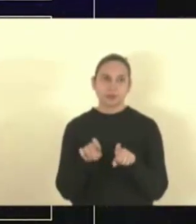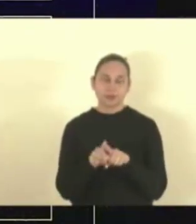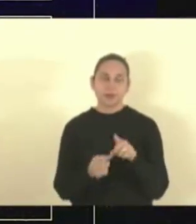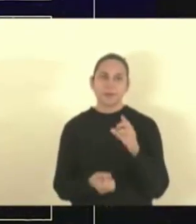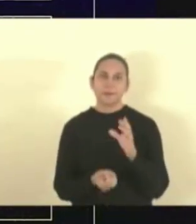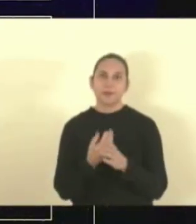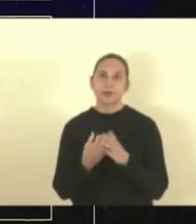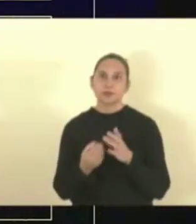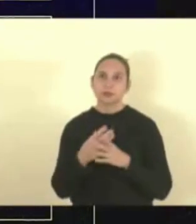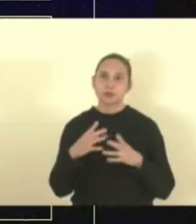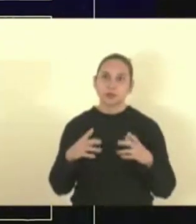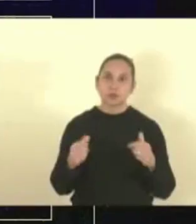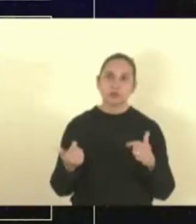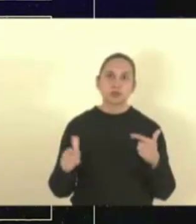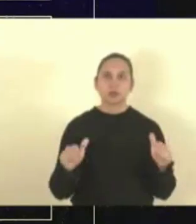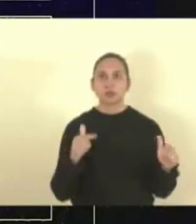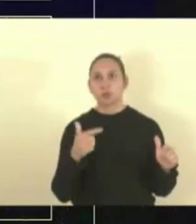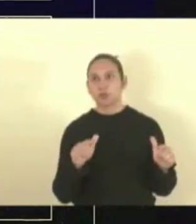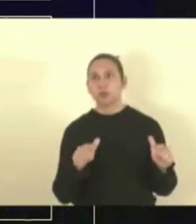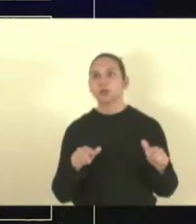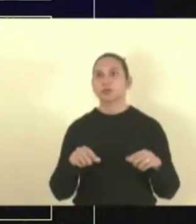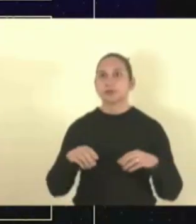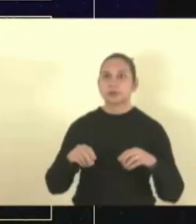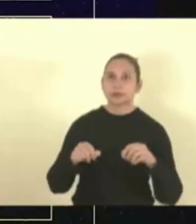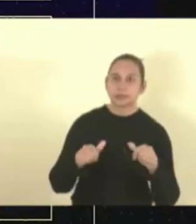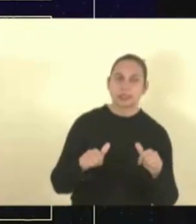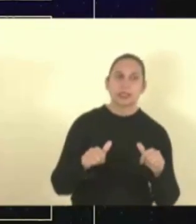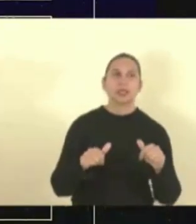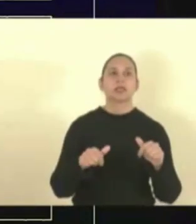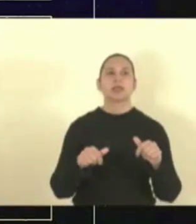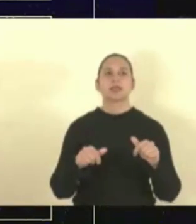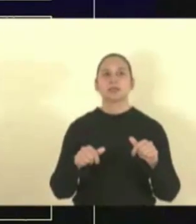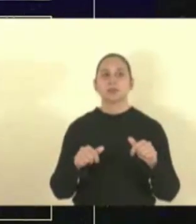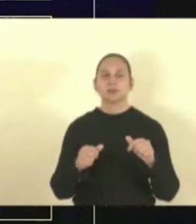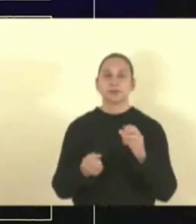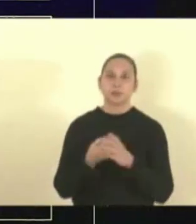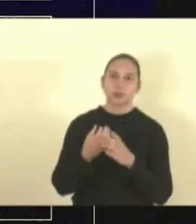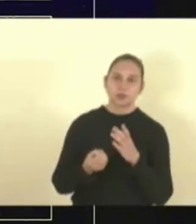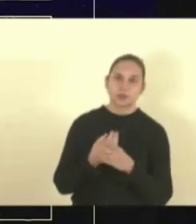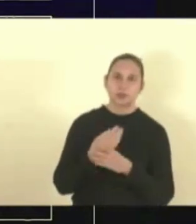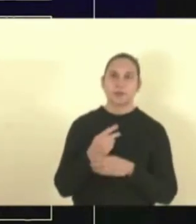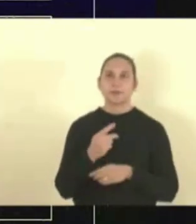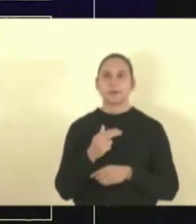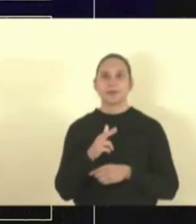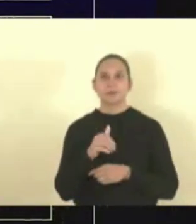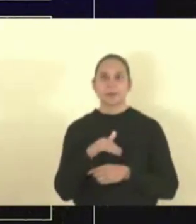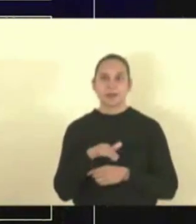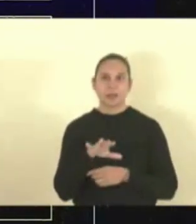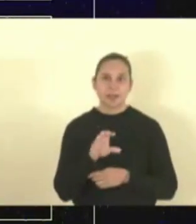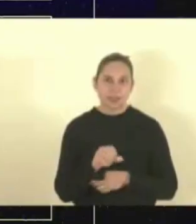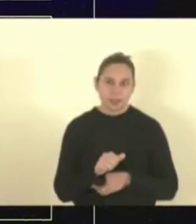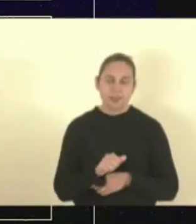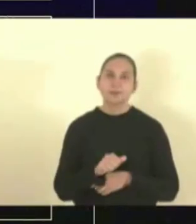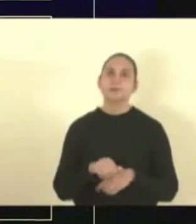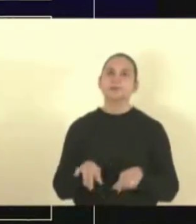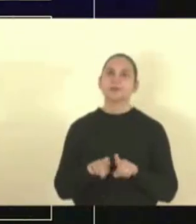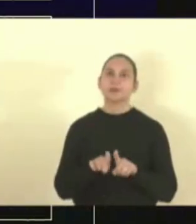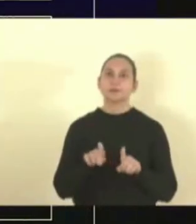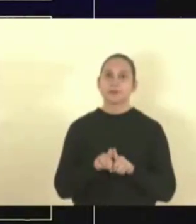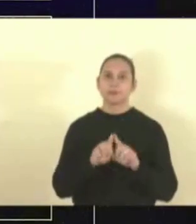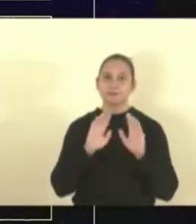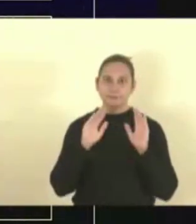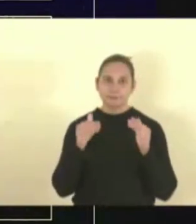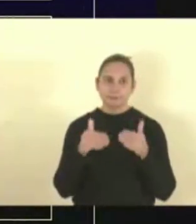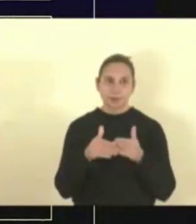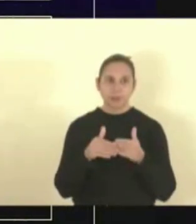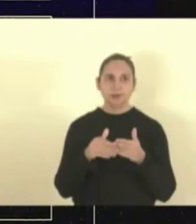todos os outros serviços, como formação do solo, ciclagem de nutrientes, produção primária. Esse é o primeiro serviço ecossistêmico que sustenta, né,